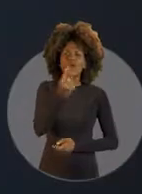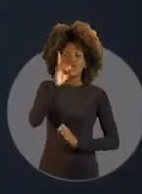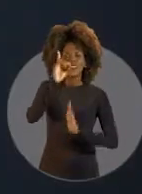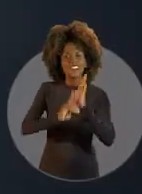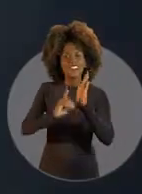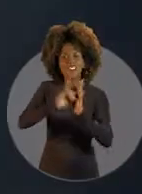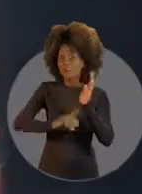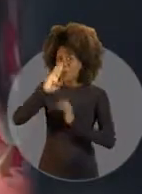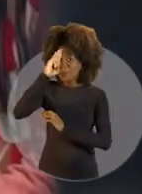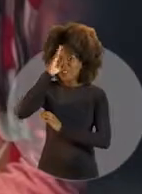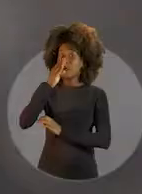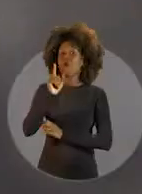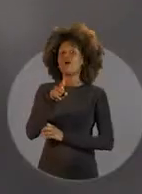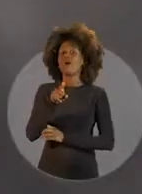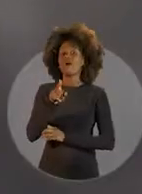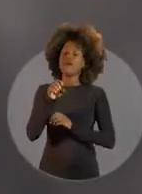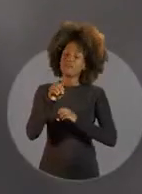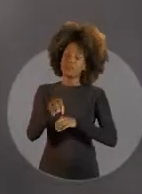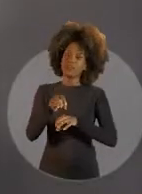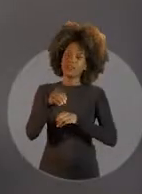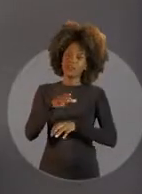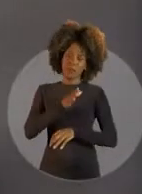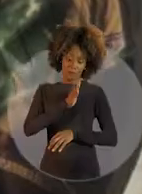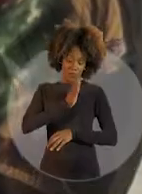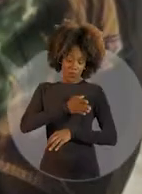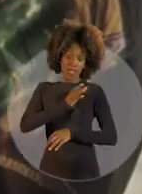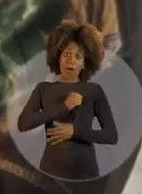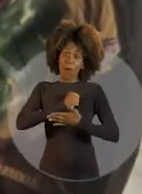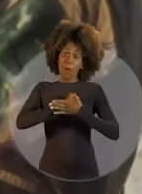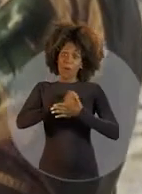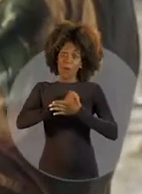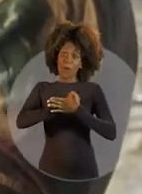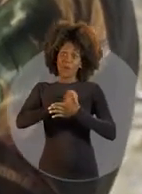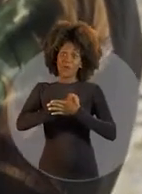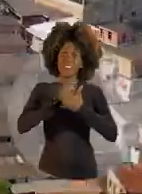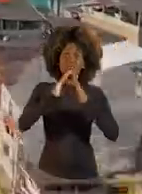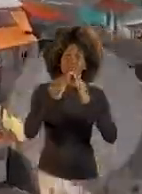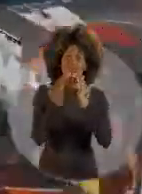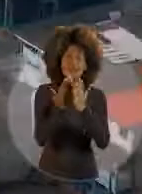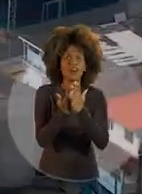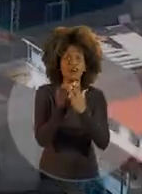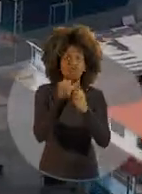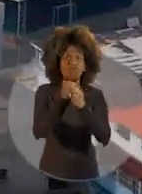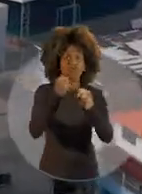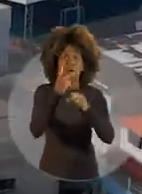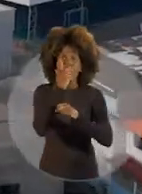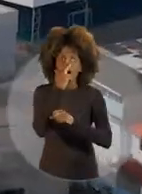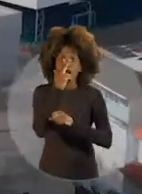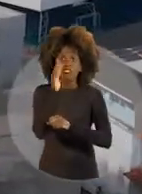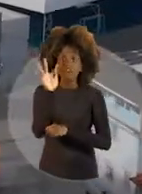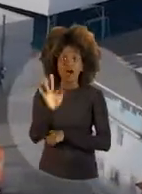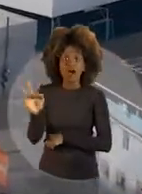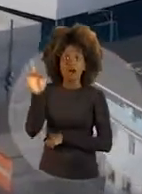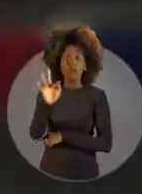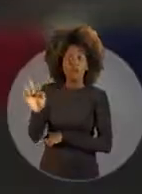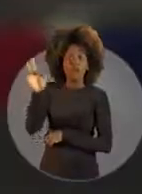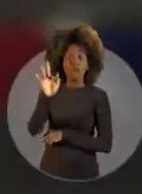Um dos nossos direitos principais é a educação. Meu coração bateu forte, né? Uma escola que parece uma